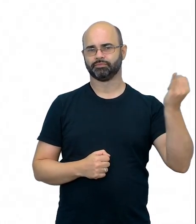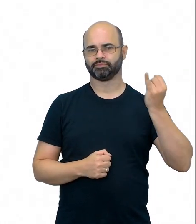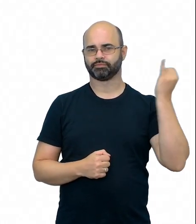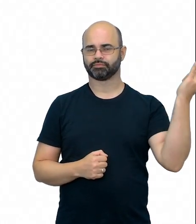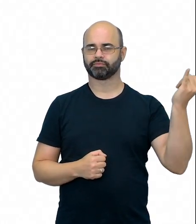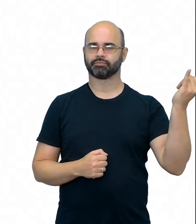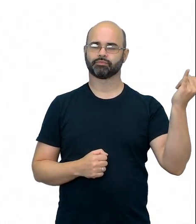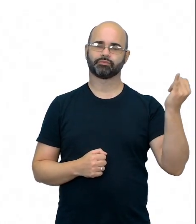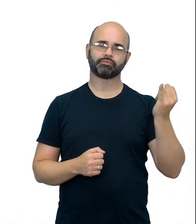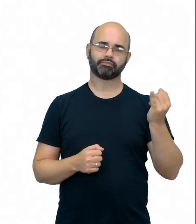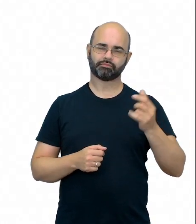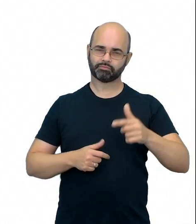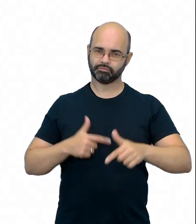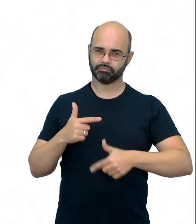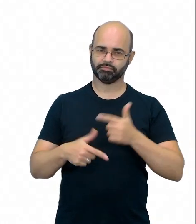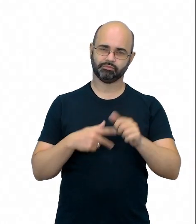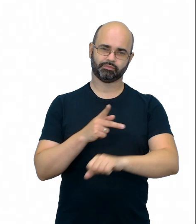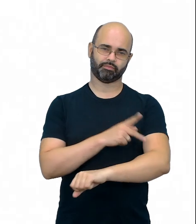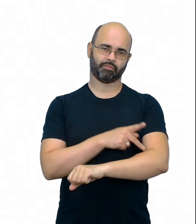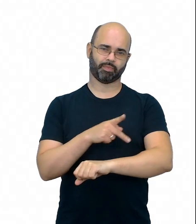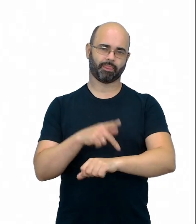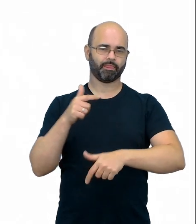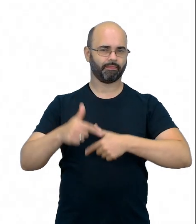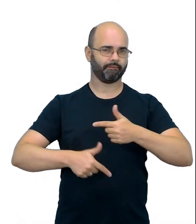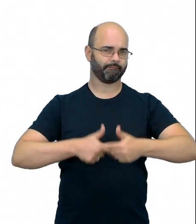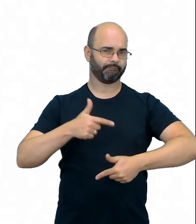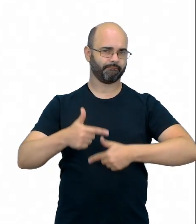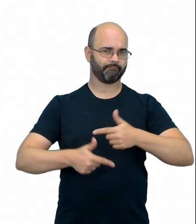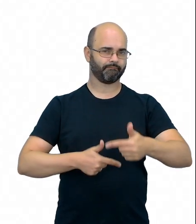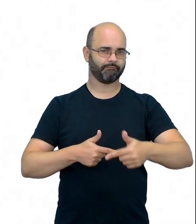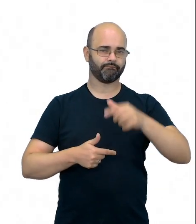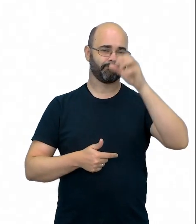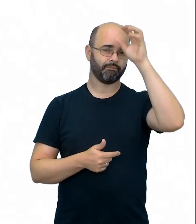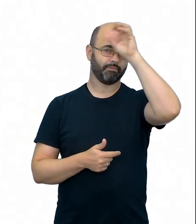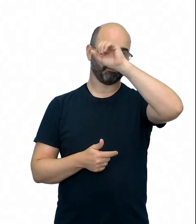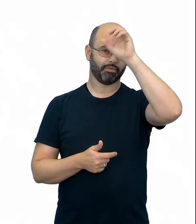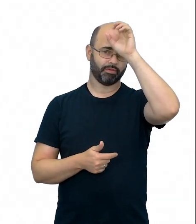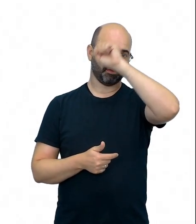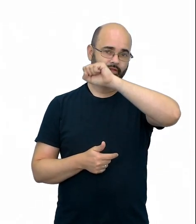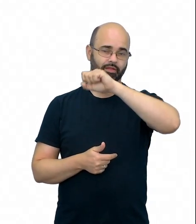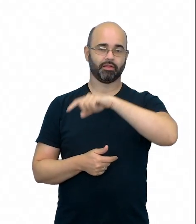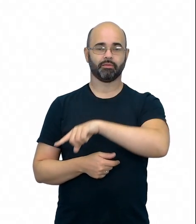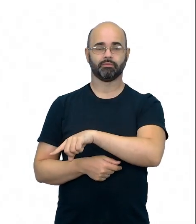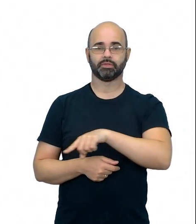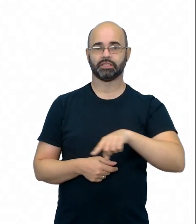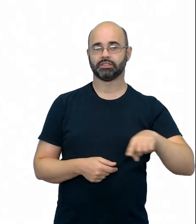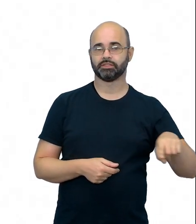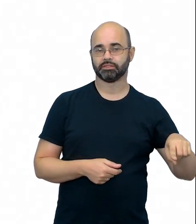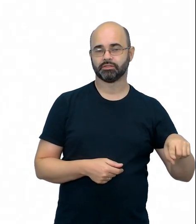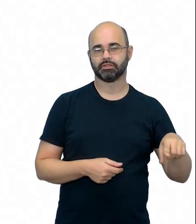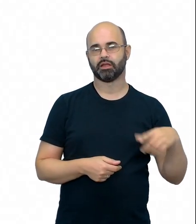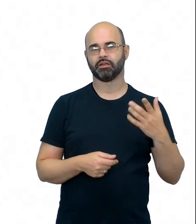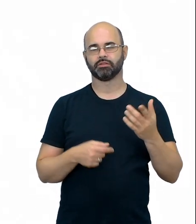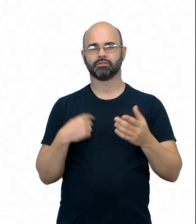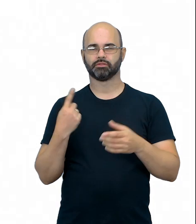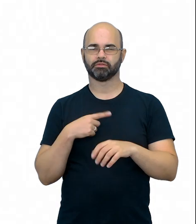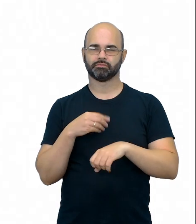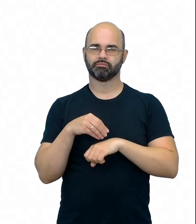pedagógicas coerentes e significativas para essa aprendizagem, certo? Então, a gente sempre dá uma sugestão aí de um